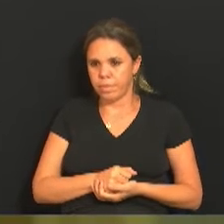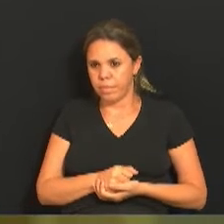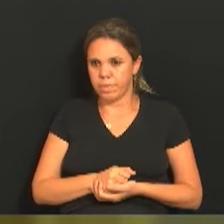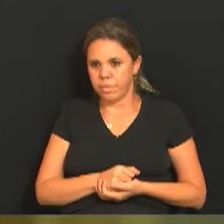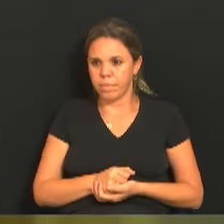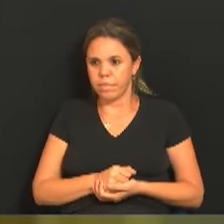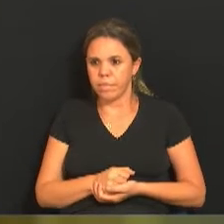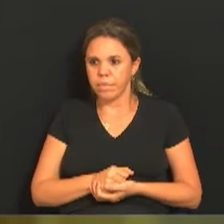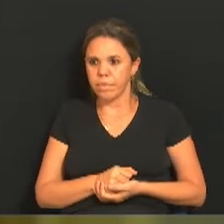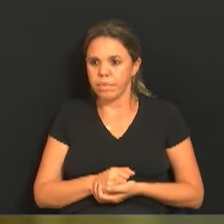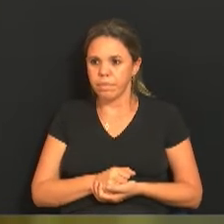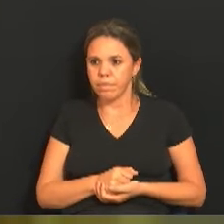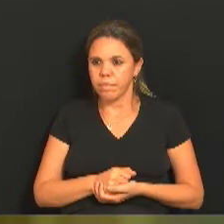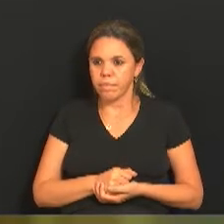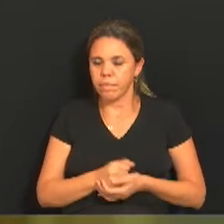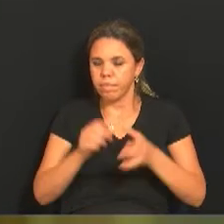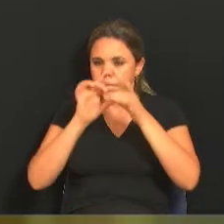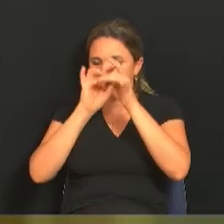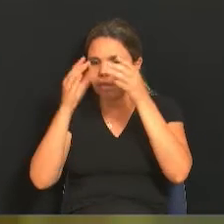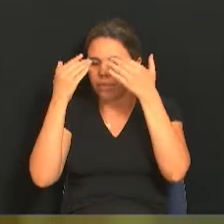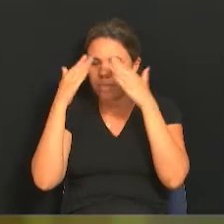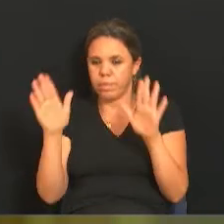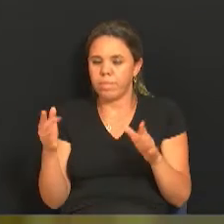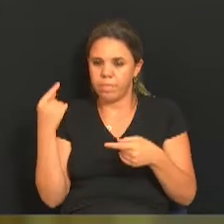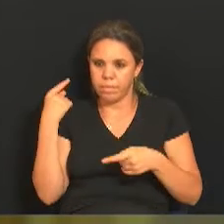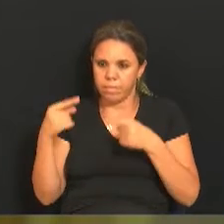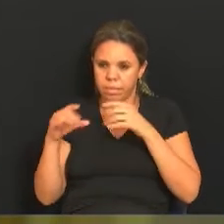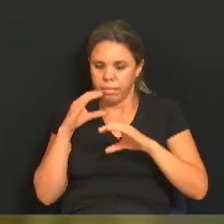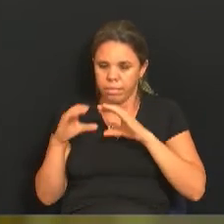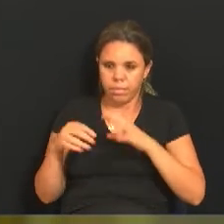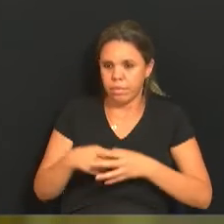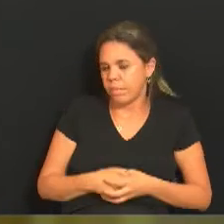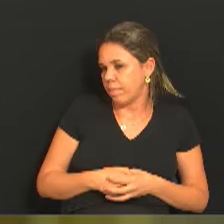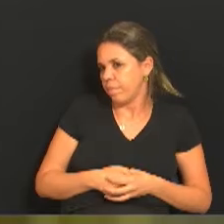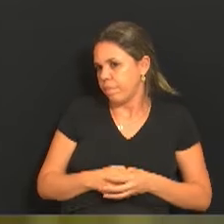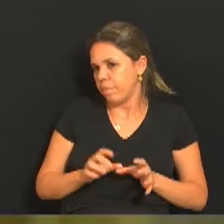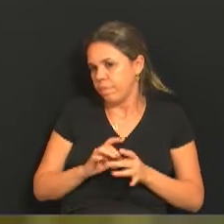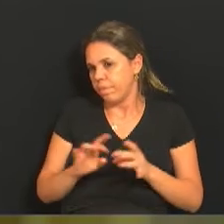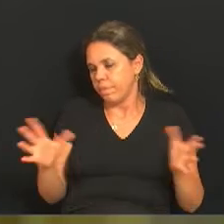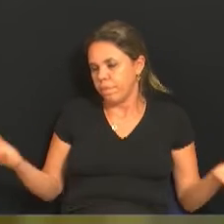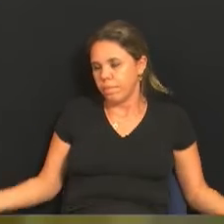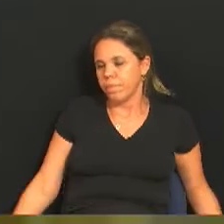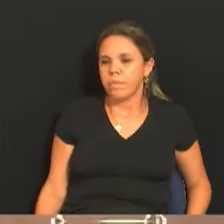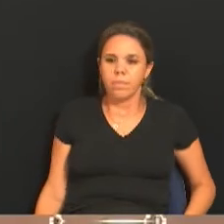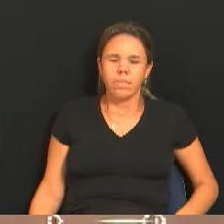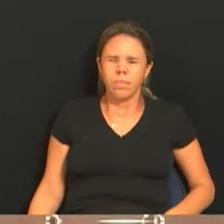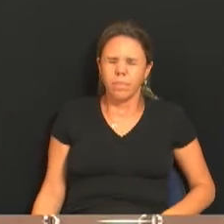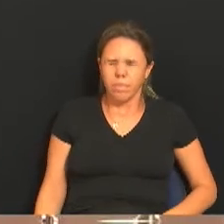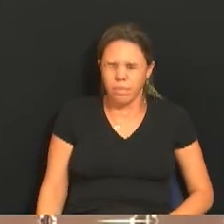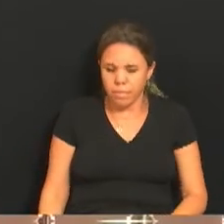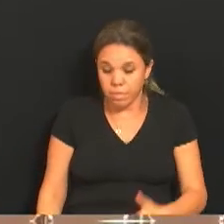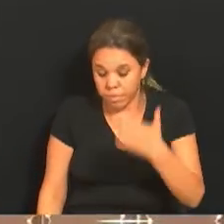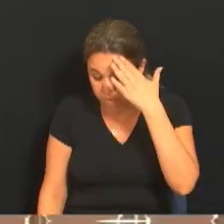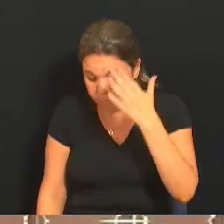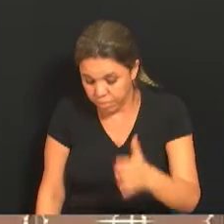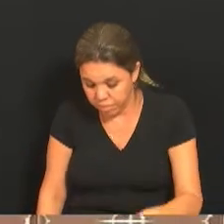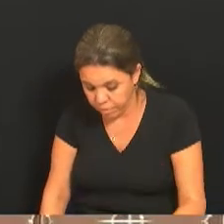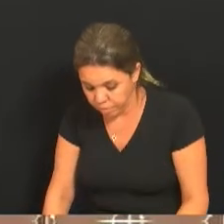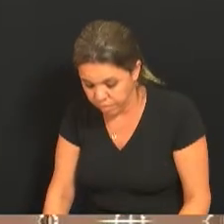estamos aí abertos, né, para esse diálogo e me coloco à disposição. Obrigada.